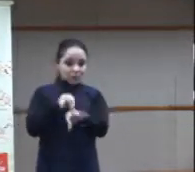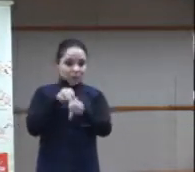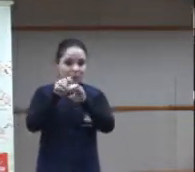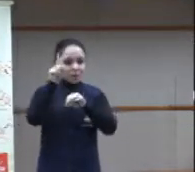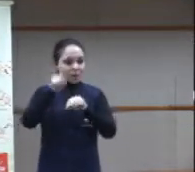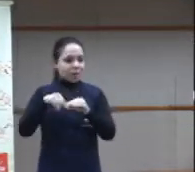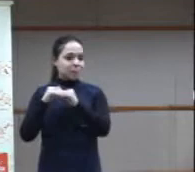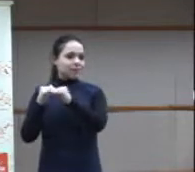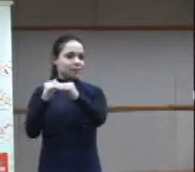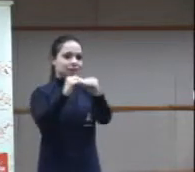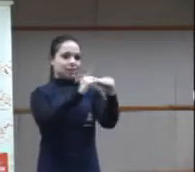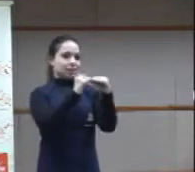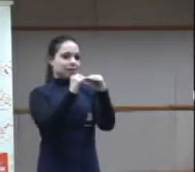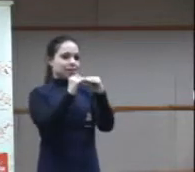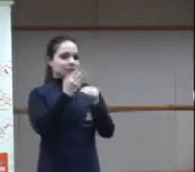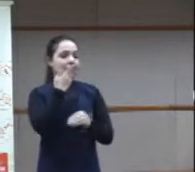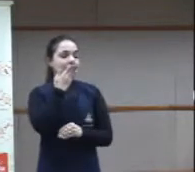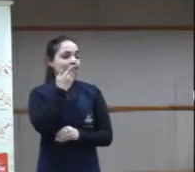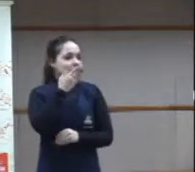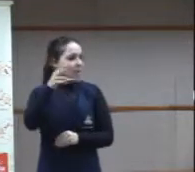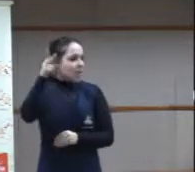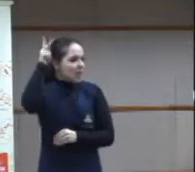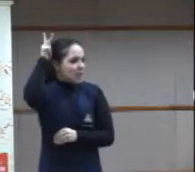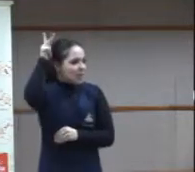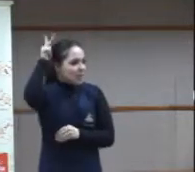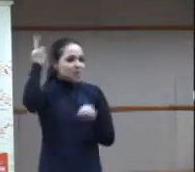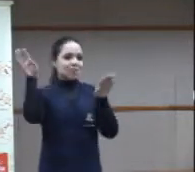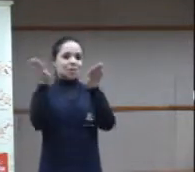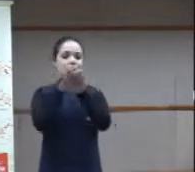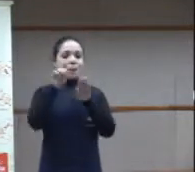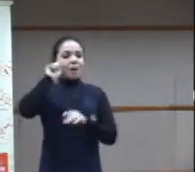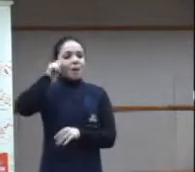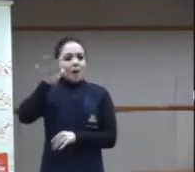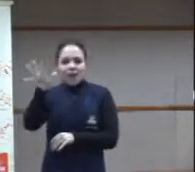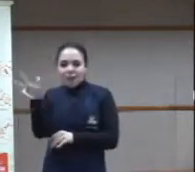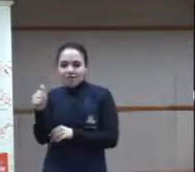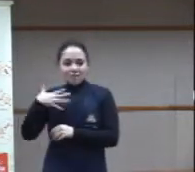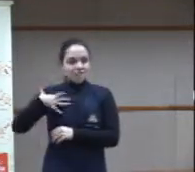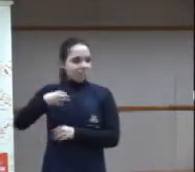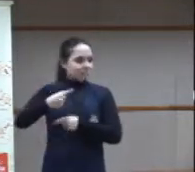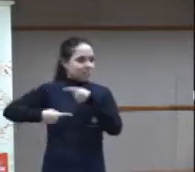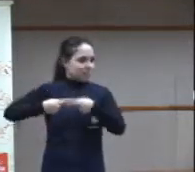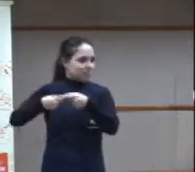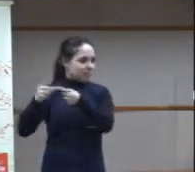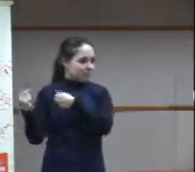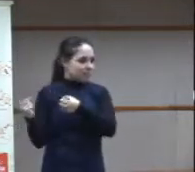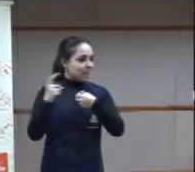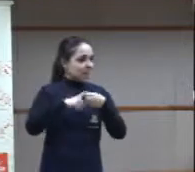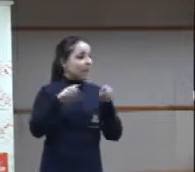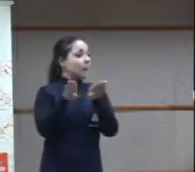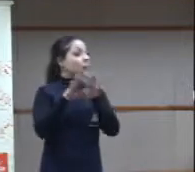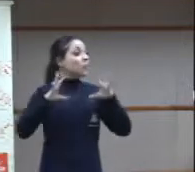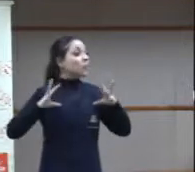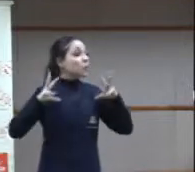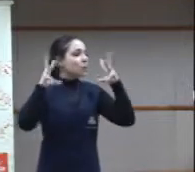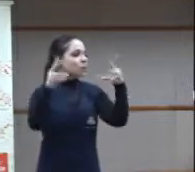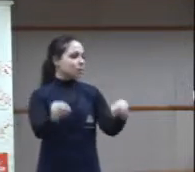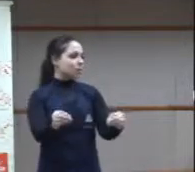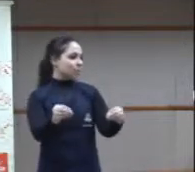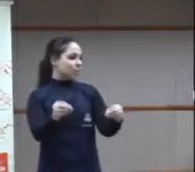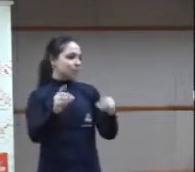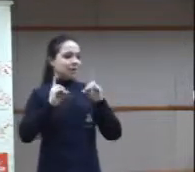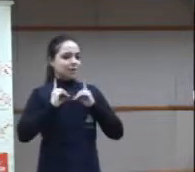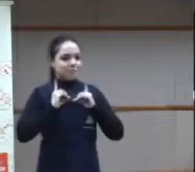né? Para os índios, para os quilombolas, para os negros, para os ribeirinhos, para as pessoas